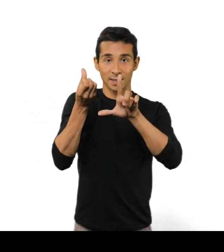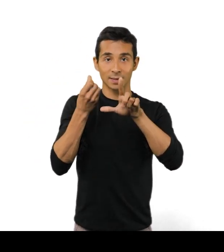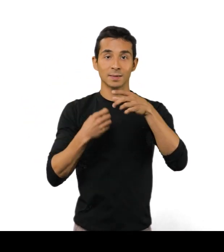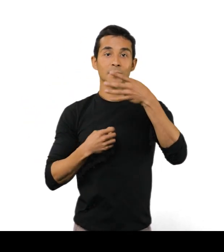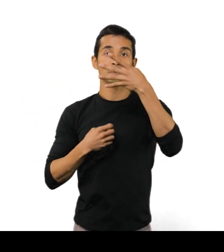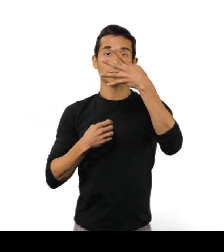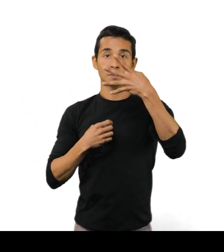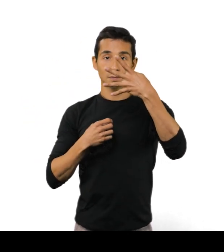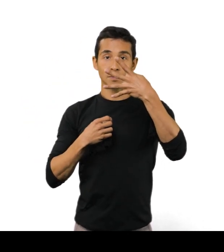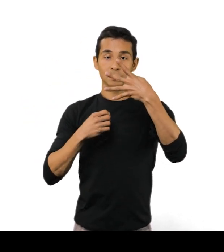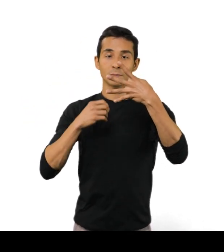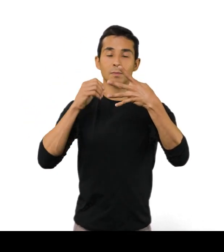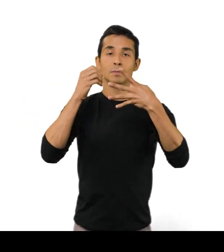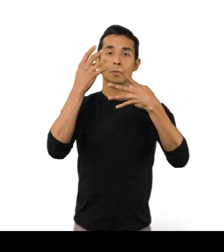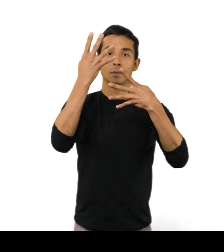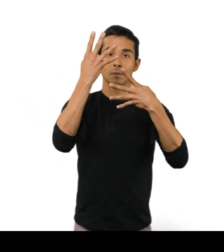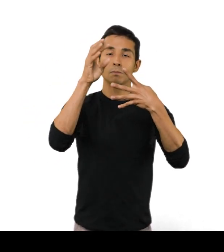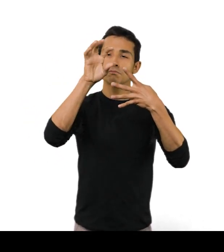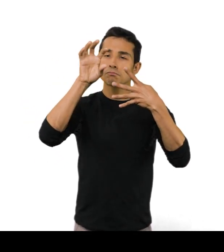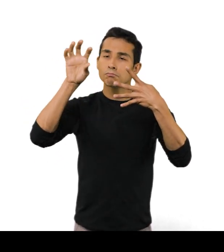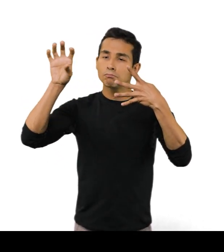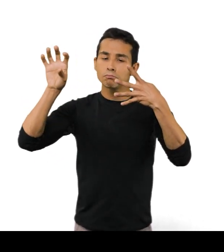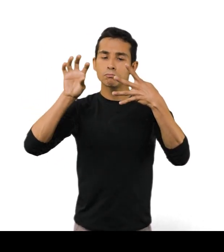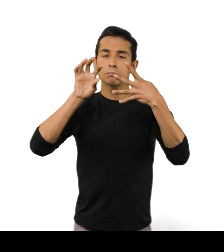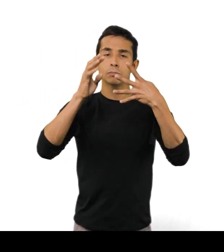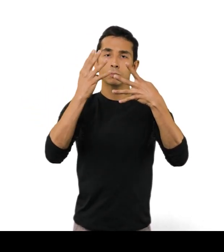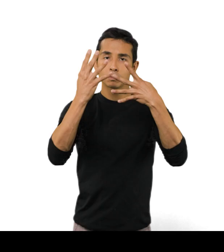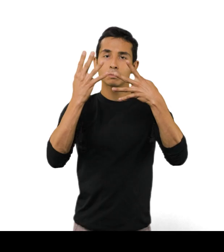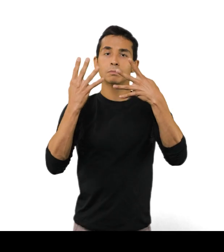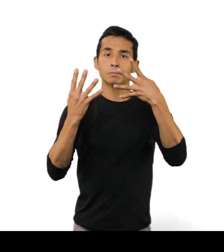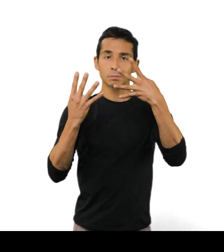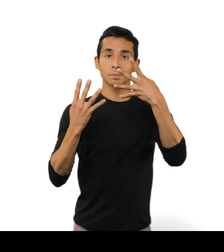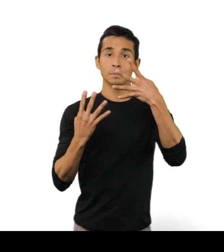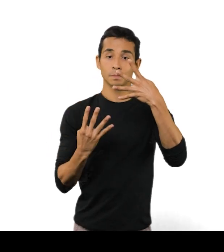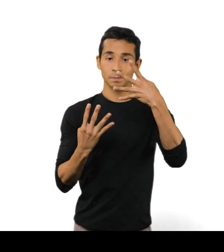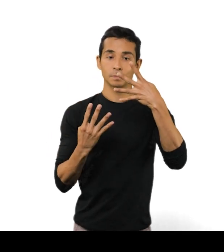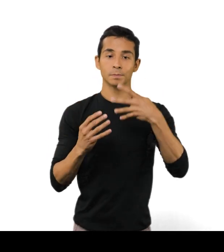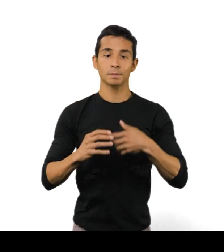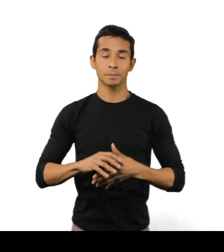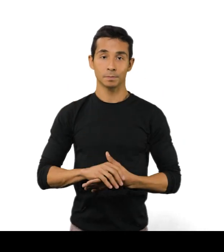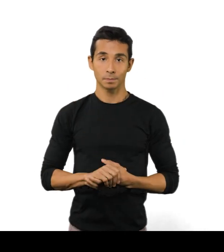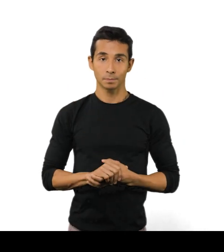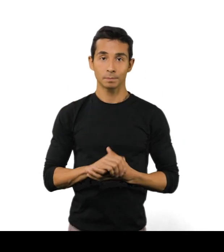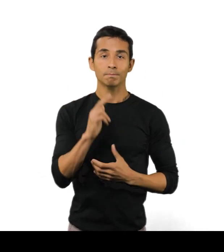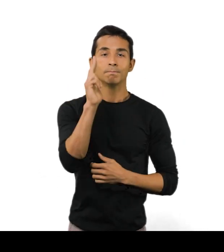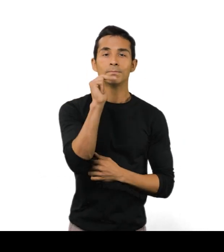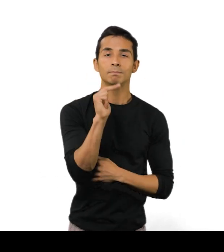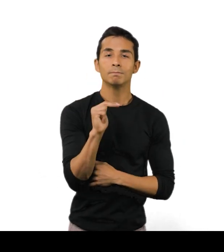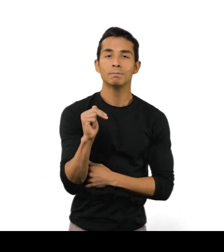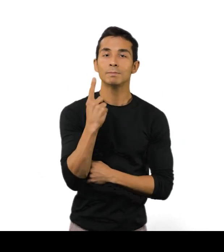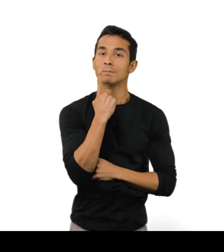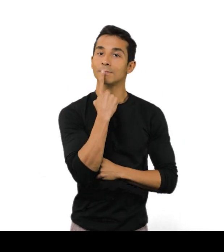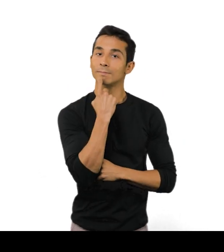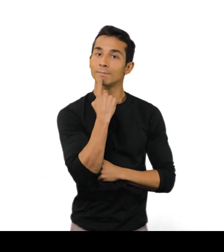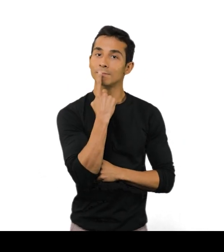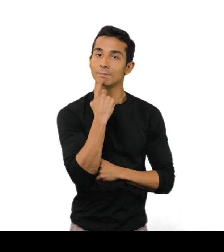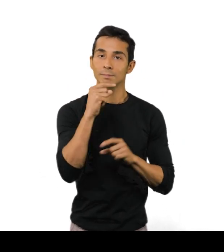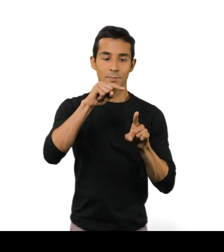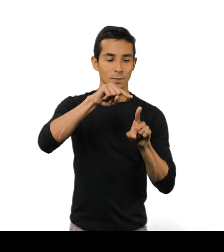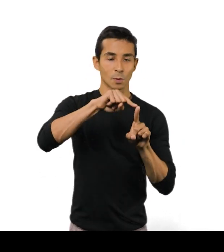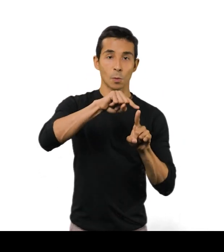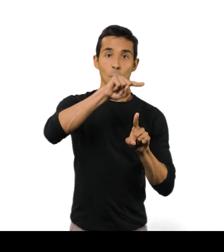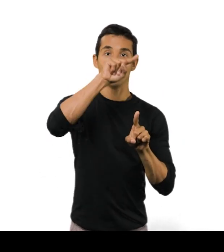vezes em um alinhamento de 4 linhas por 4 colunas. A figura que se repete é